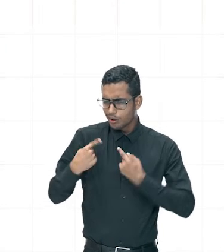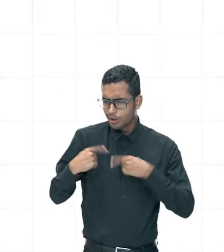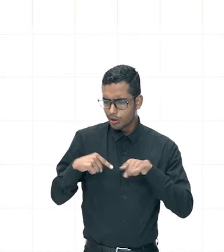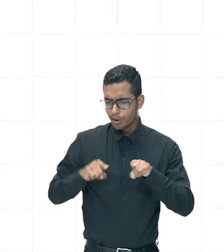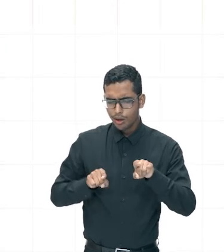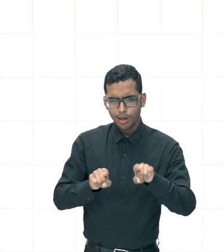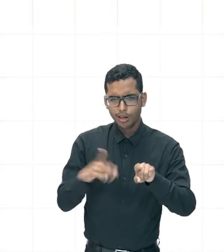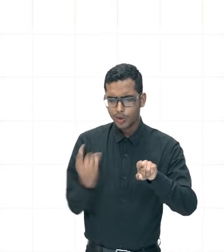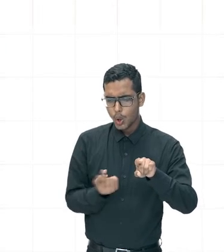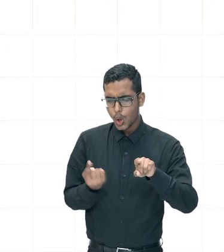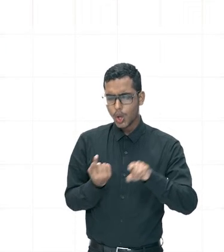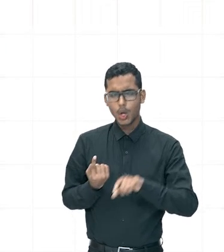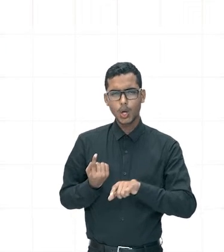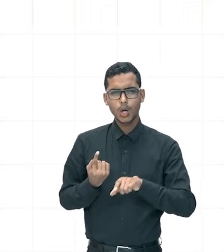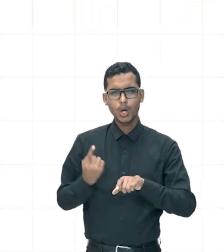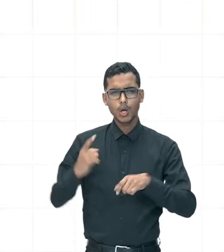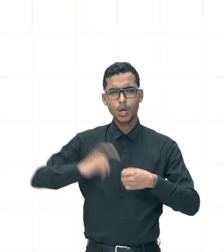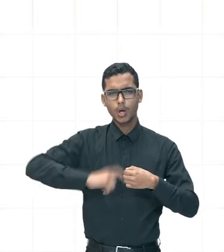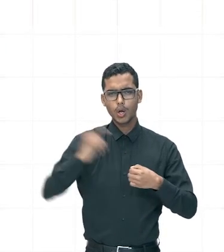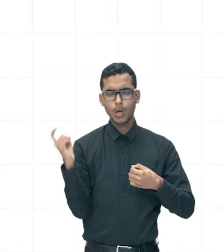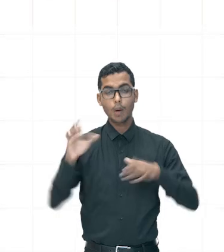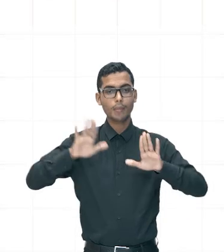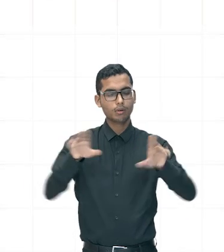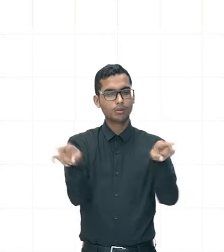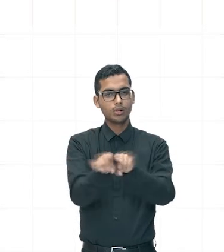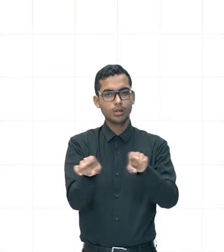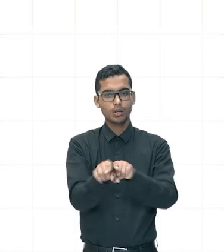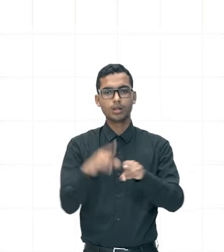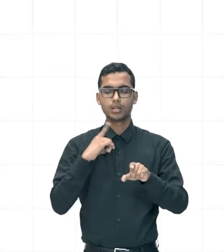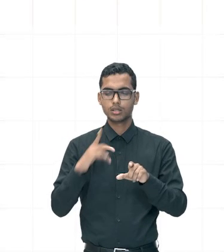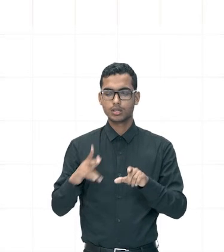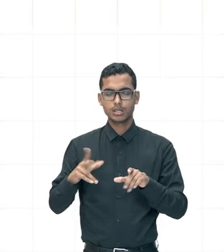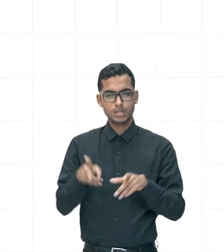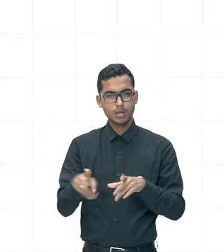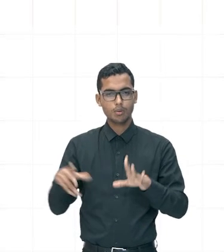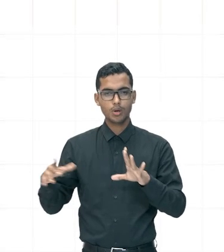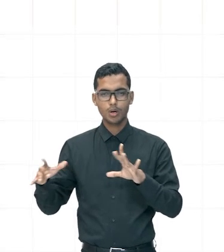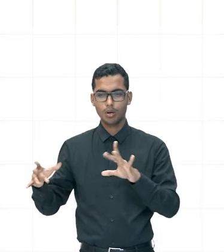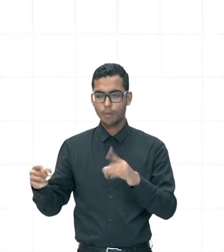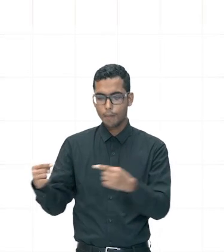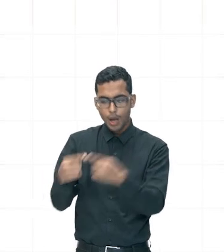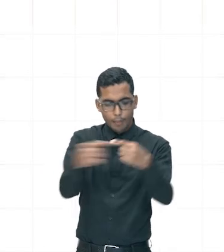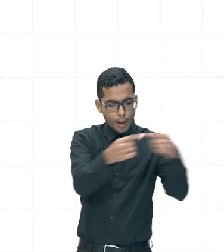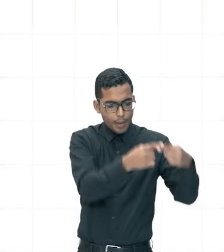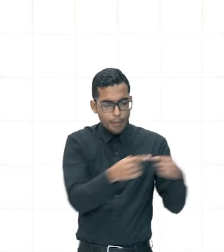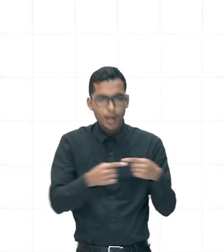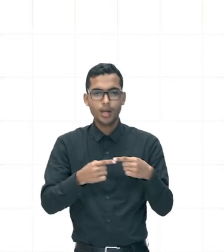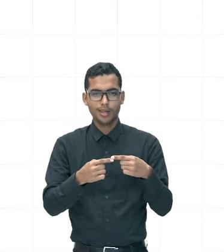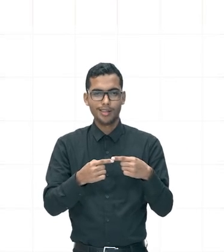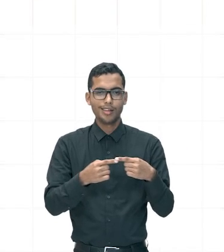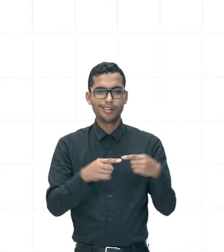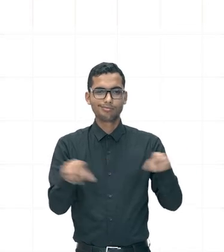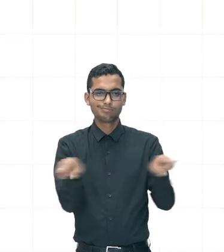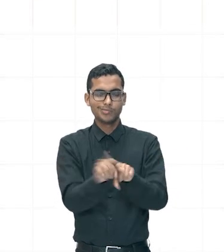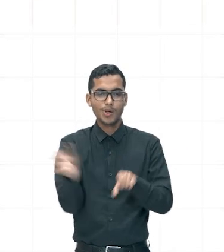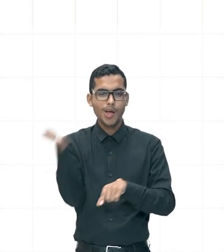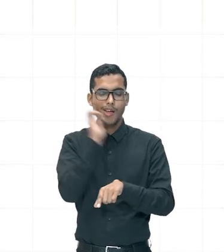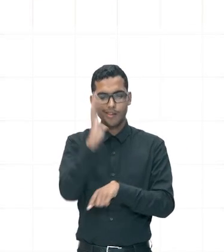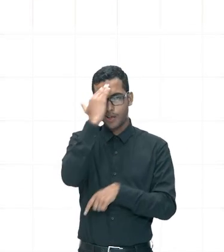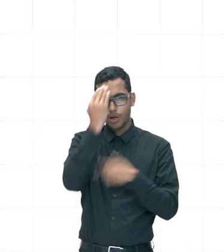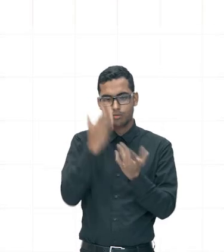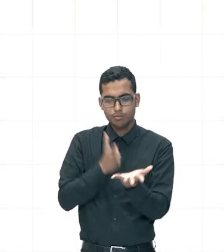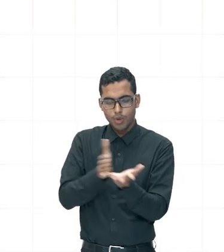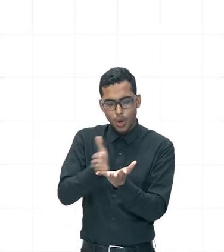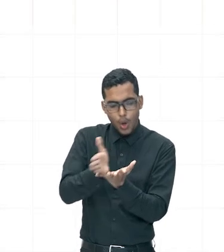sozinha. Ela é como uma peça que vai se encaixando ali num quebra-cabeça maior, e todas as áreas